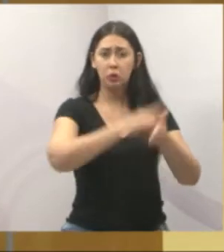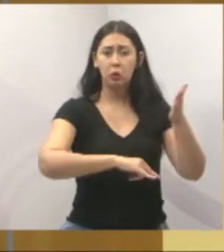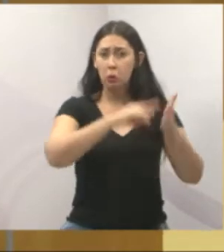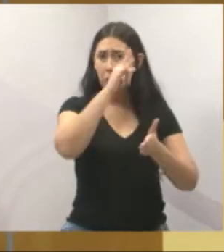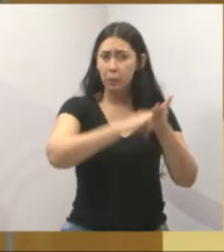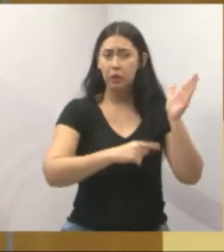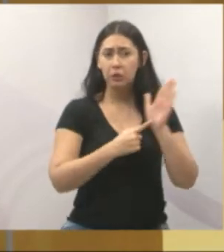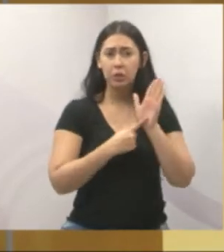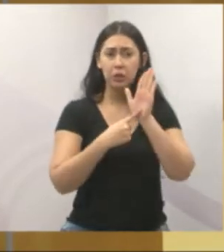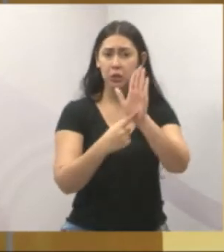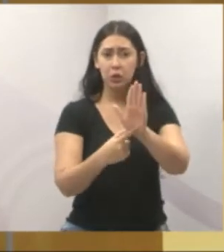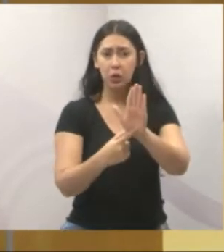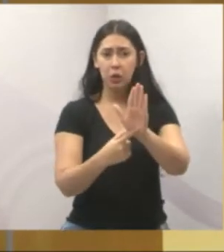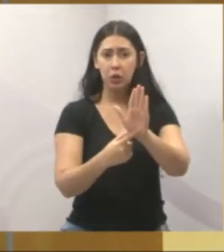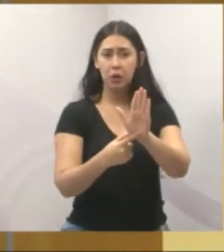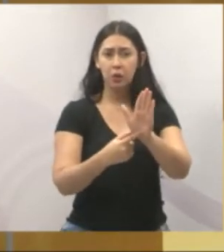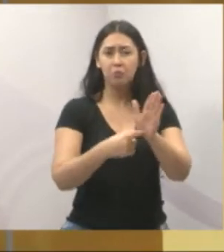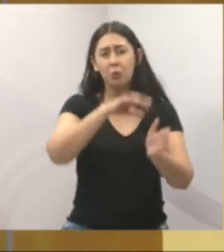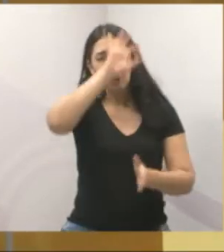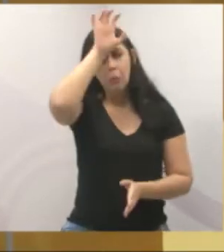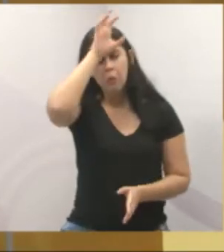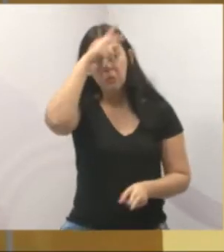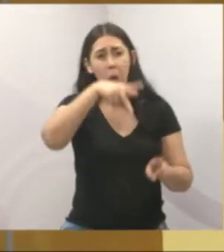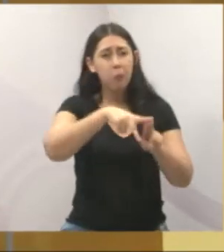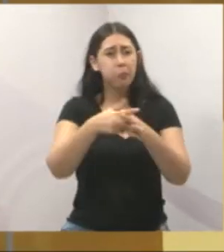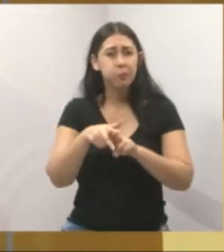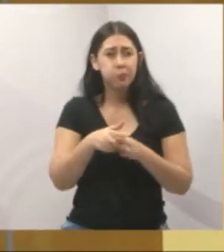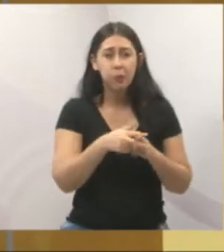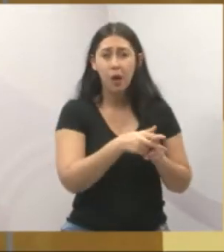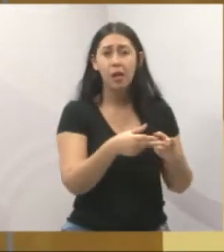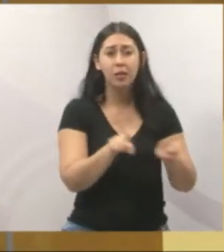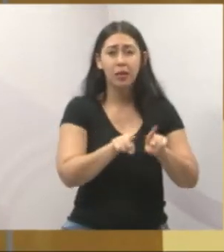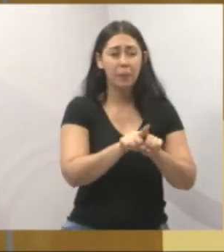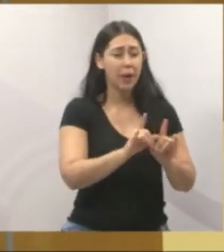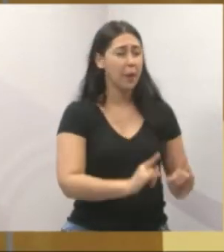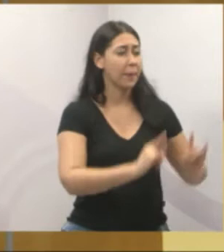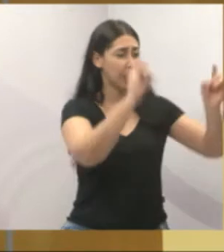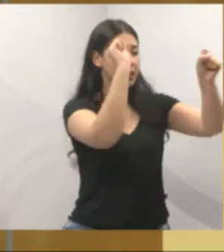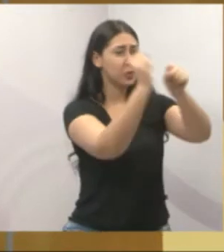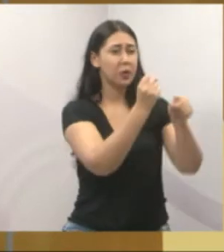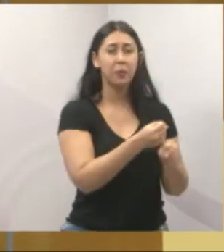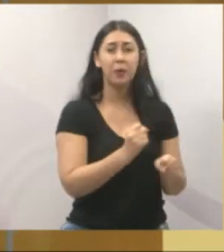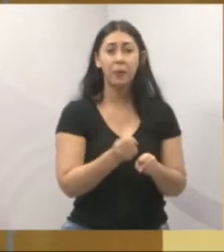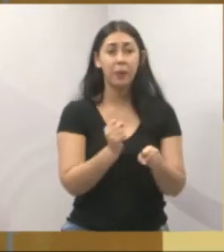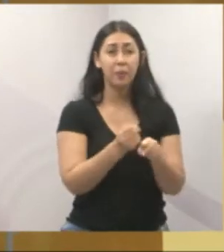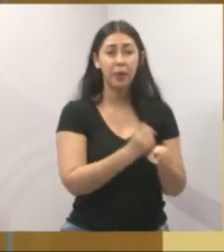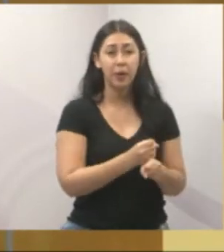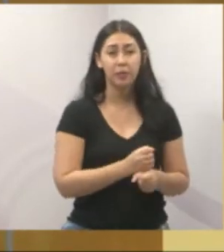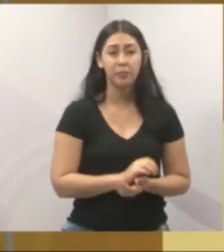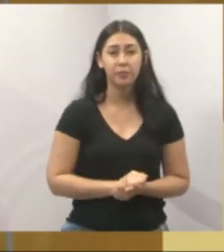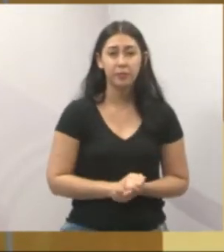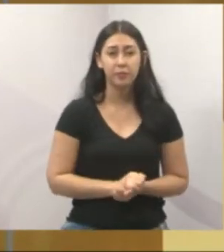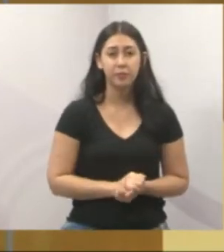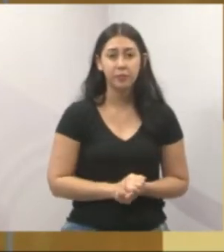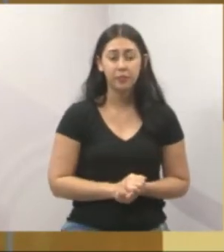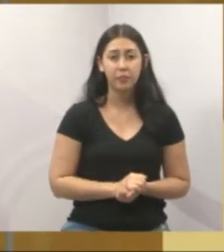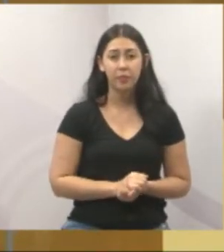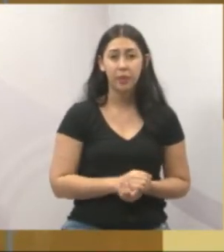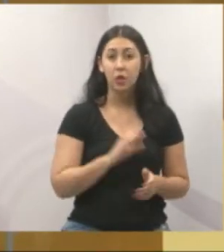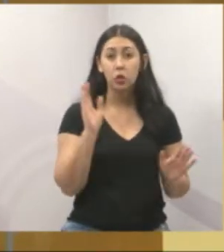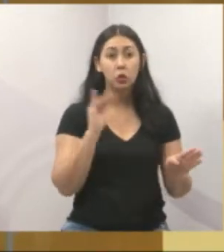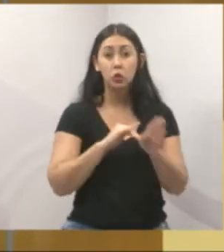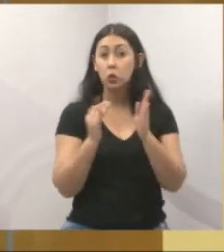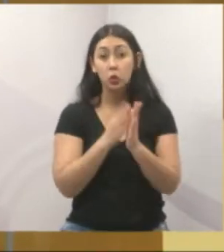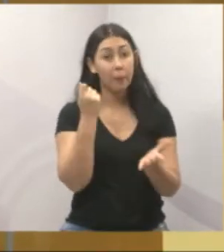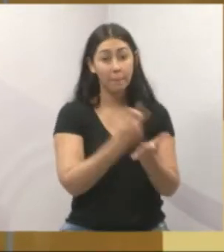pagas. Reforma da ambulância, a reforma do prédio da clínica e os R$35 mil foi pago em